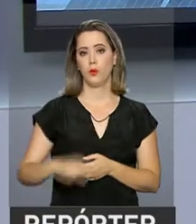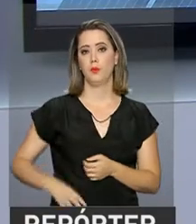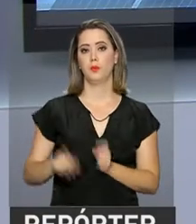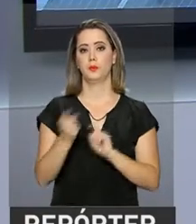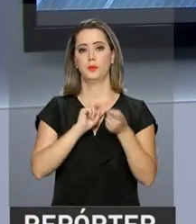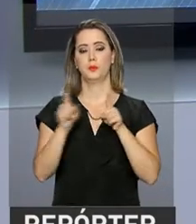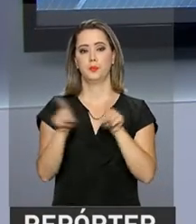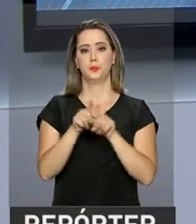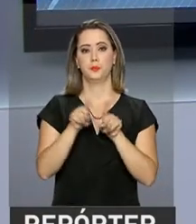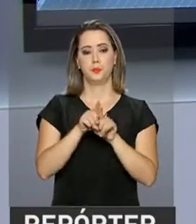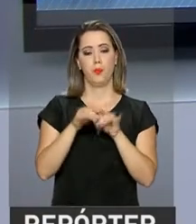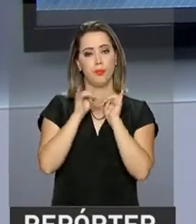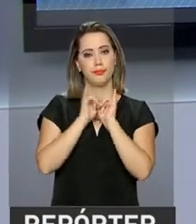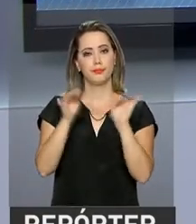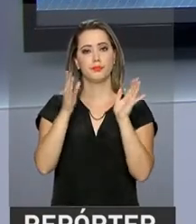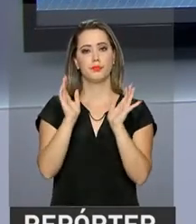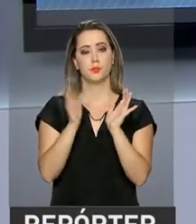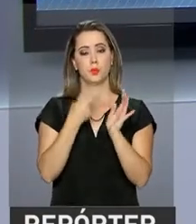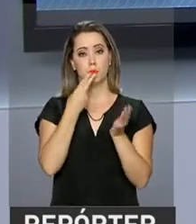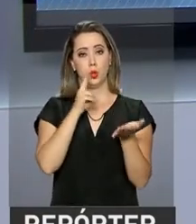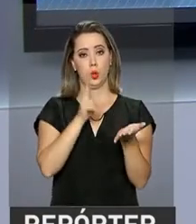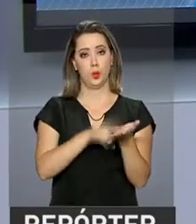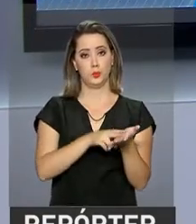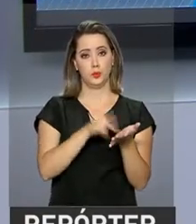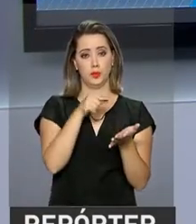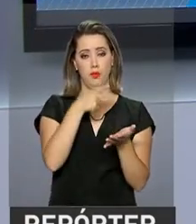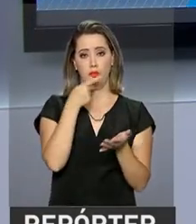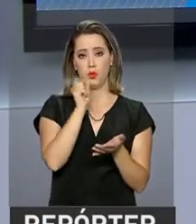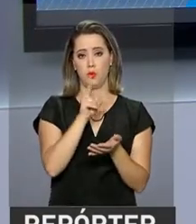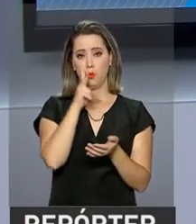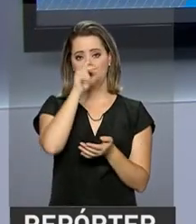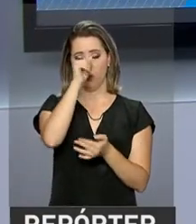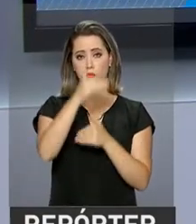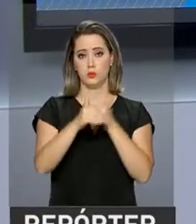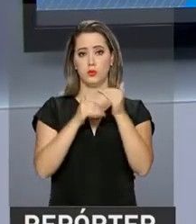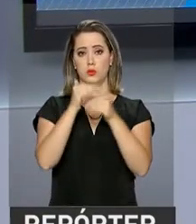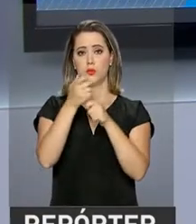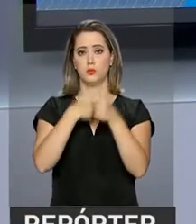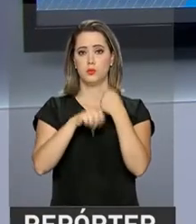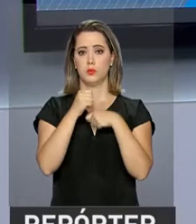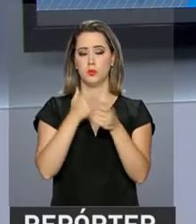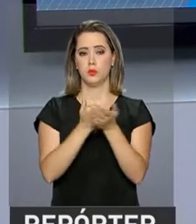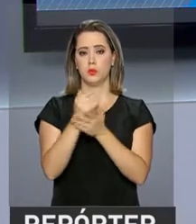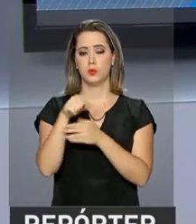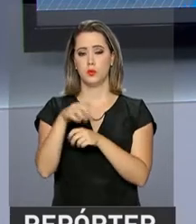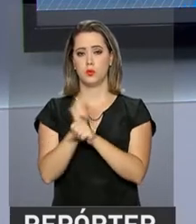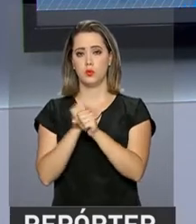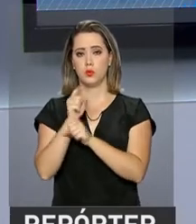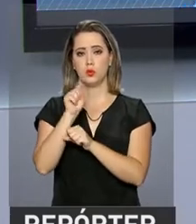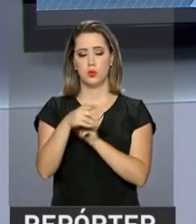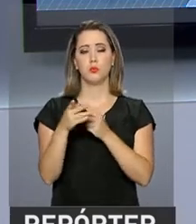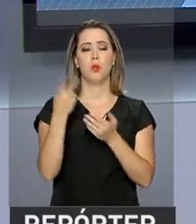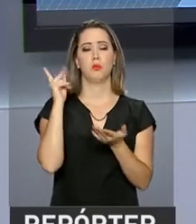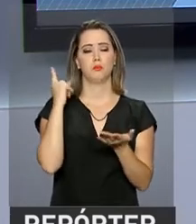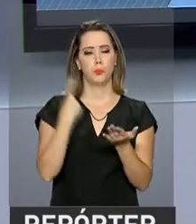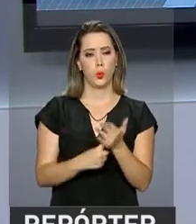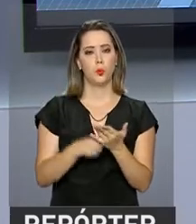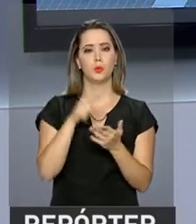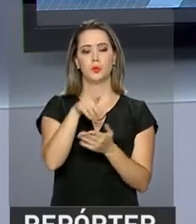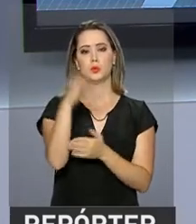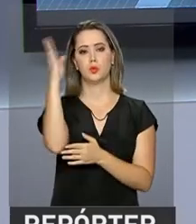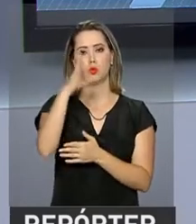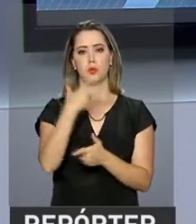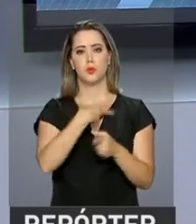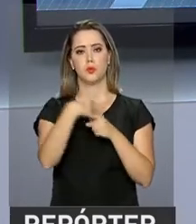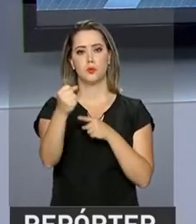também se manifestou em nota ele disse que o forte crescimento da economia neste início de ano é uma comprovação de que o brasil